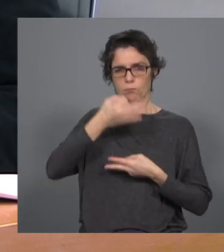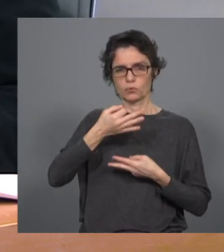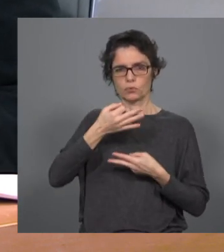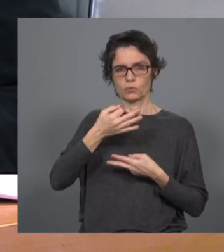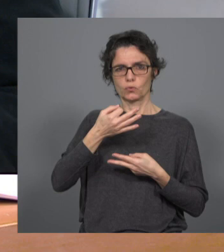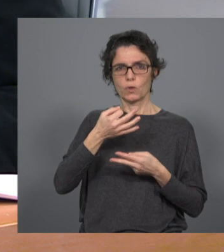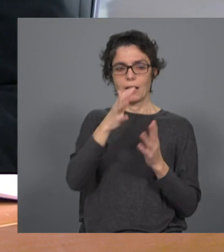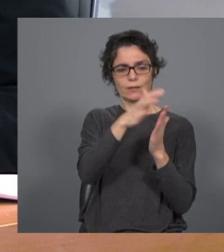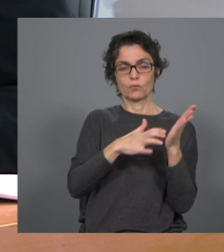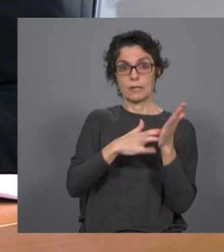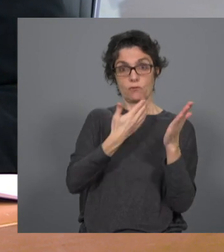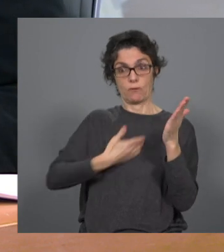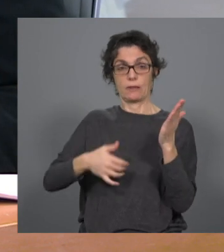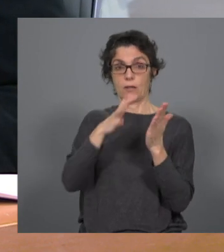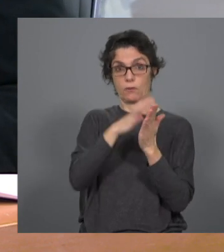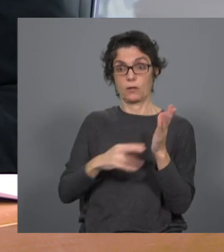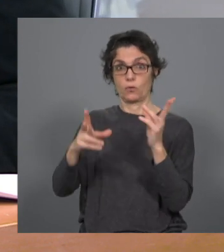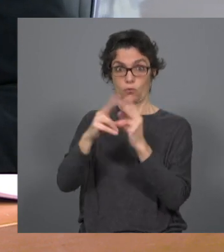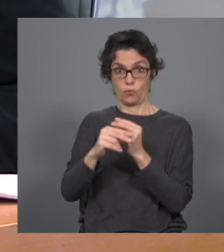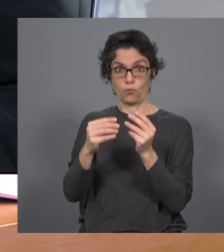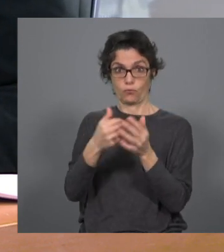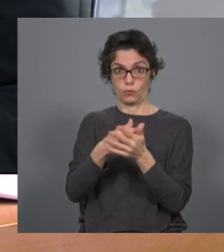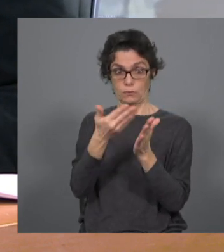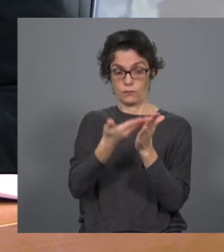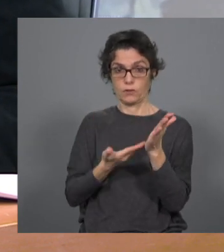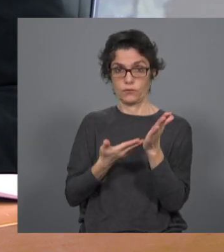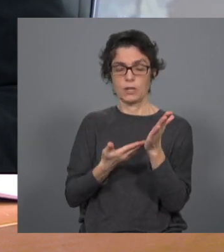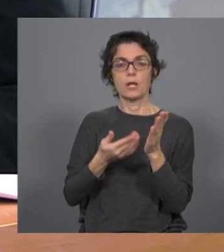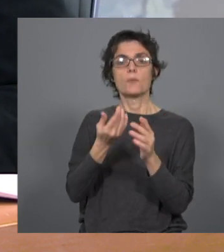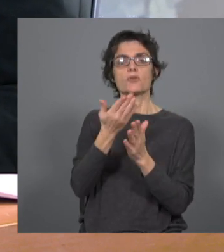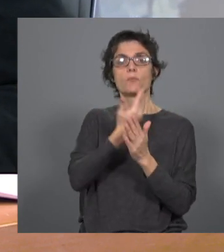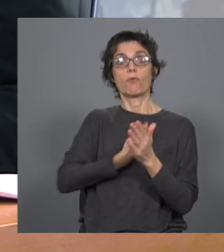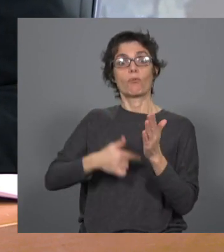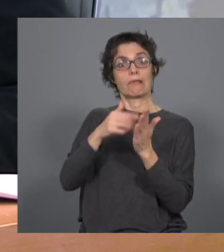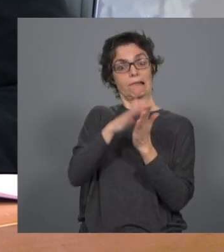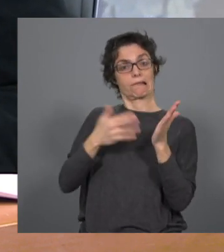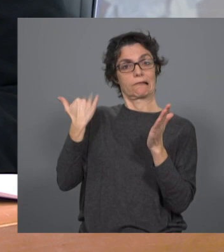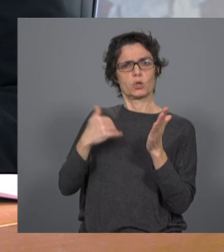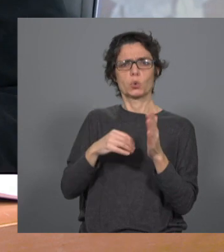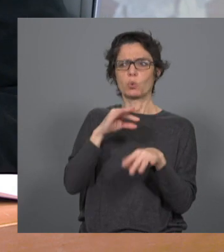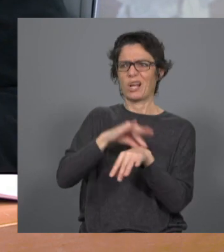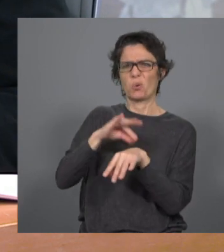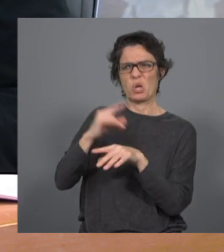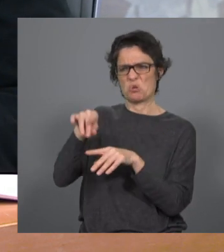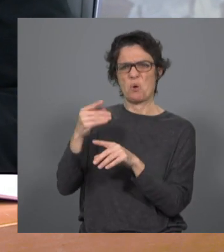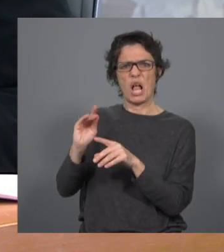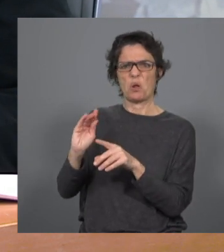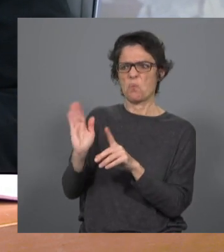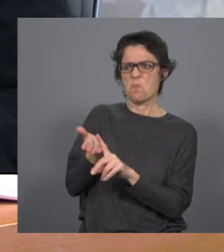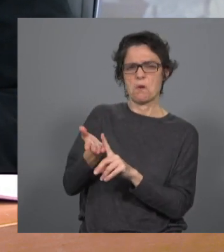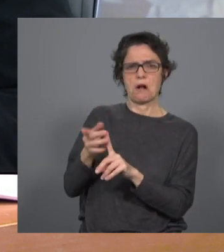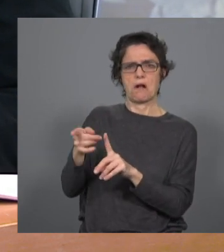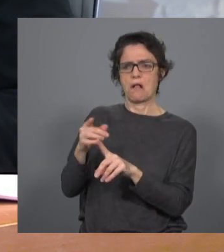Novo Testamento. Portanto, no Antigo Testamento a doença é olhada como maldição, como pecado, e o pecador é identificado